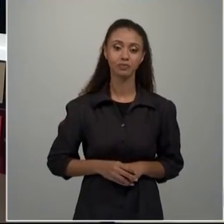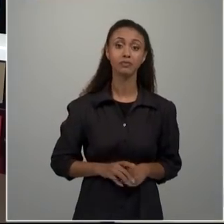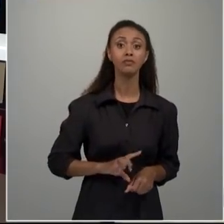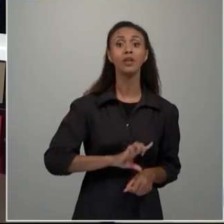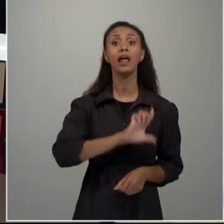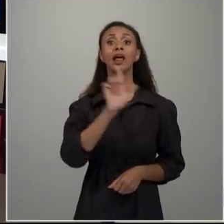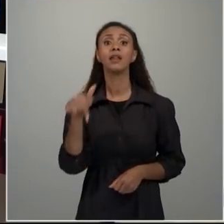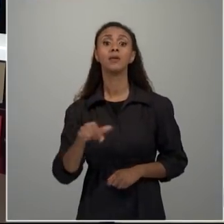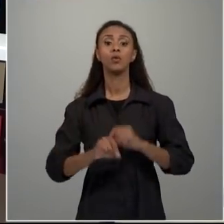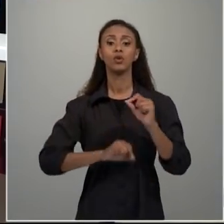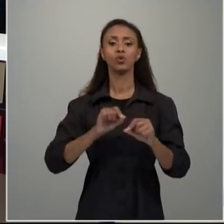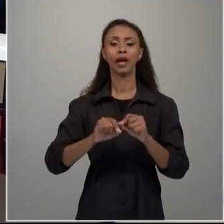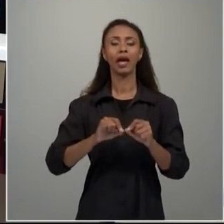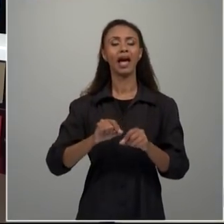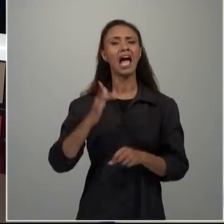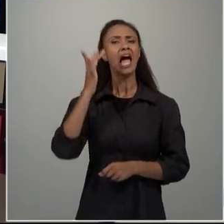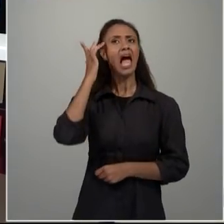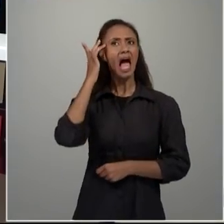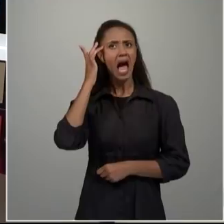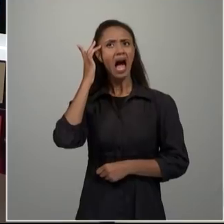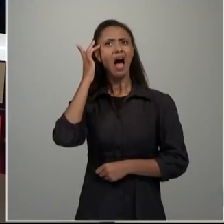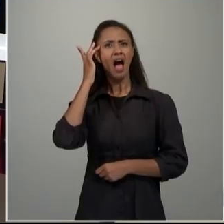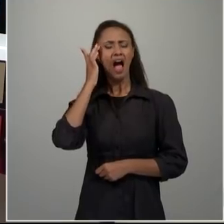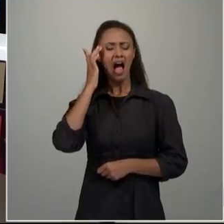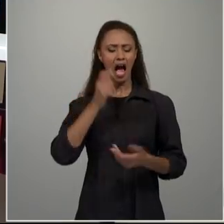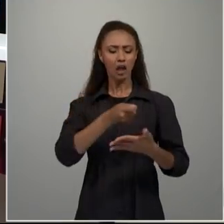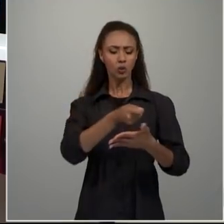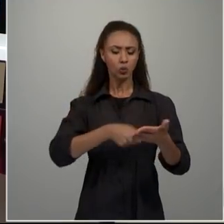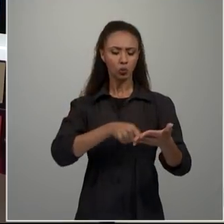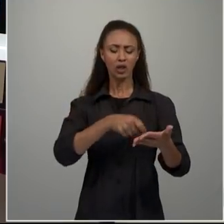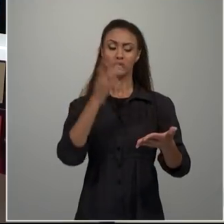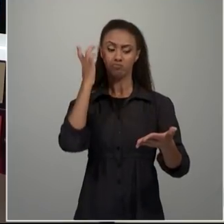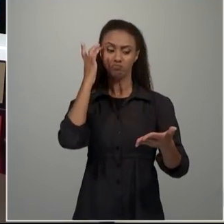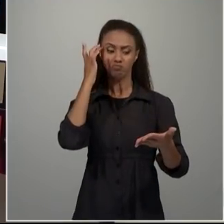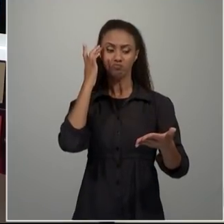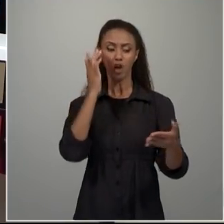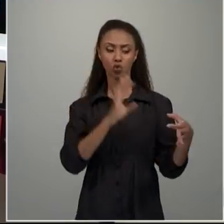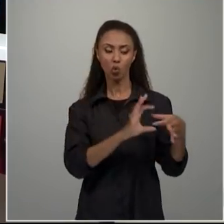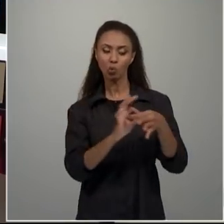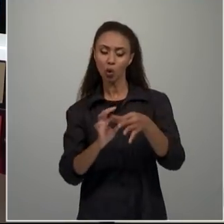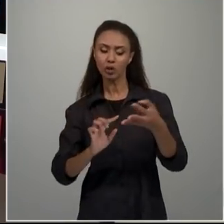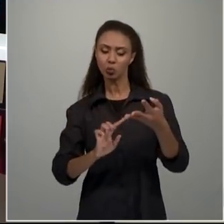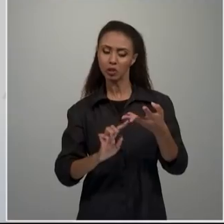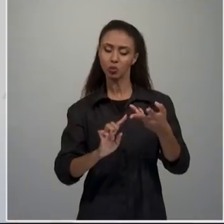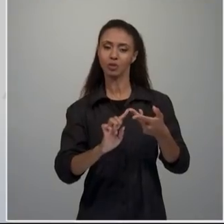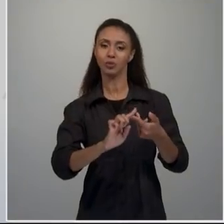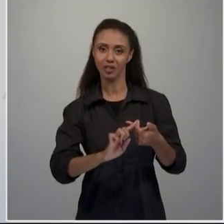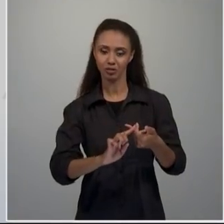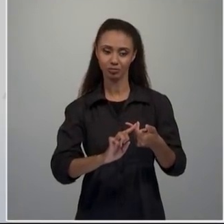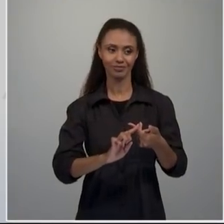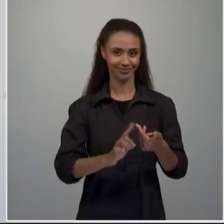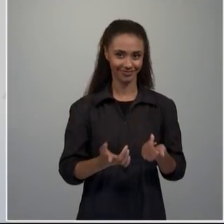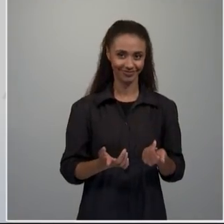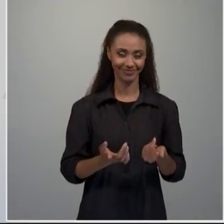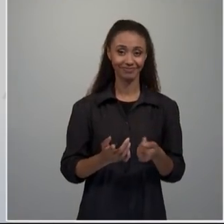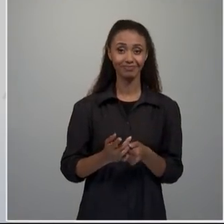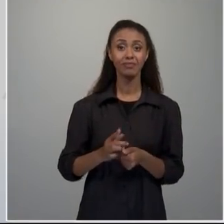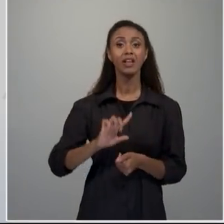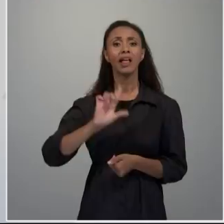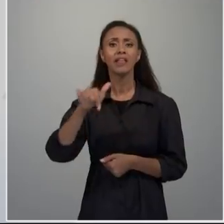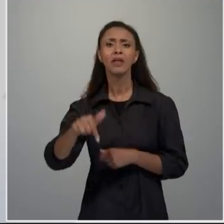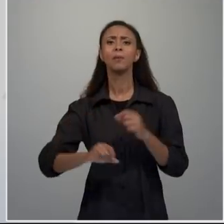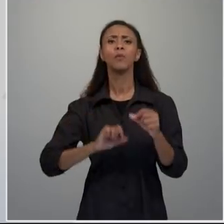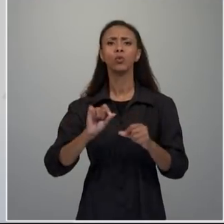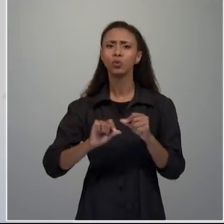isso trabalhadores fala eu acho aí você chega lá no texto e de fato confirma tudo bem depois você vai observar o layout as dicas